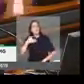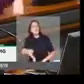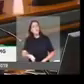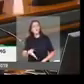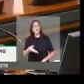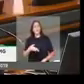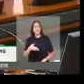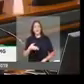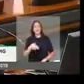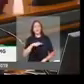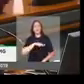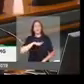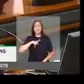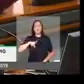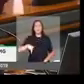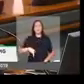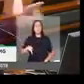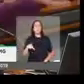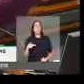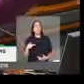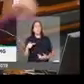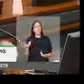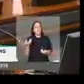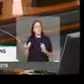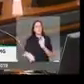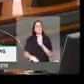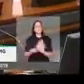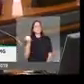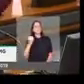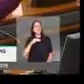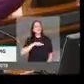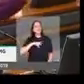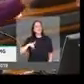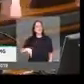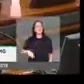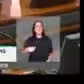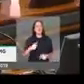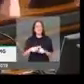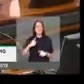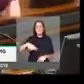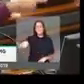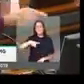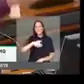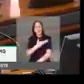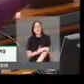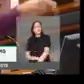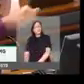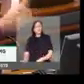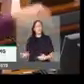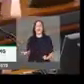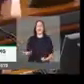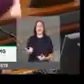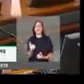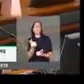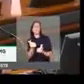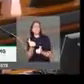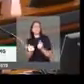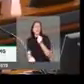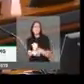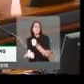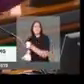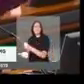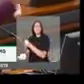pra tirar o ministério público dá das ações que vocês acostumaram a sobrepor o dinheiro